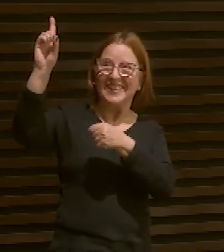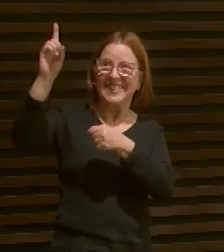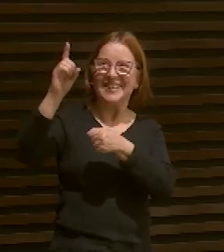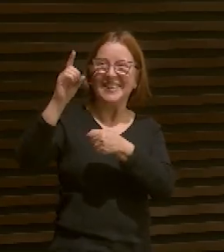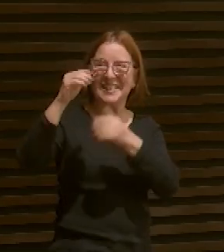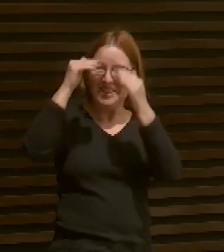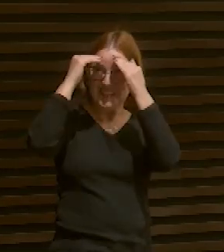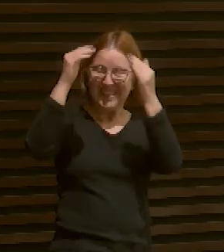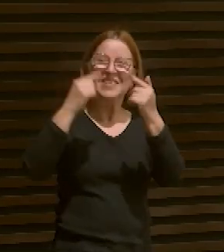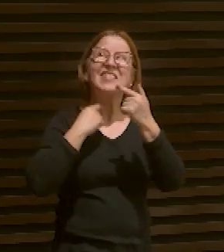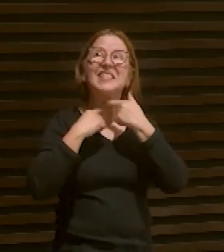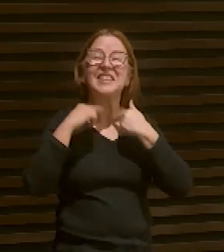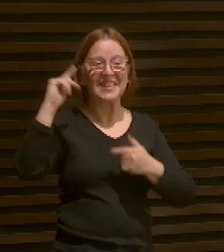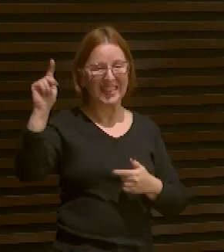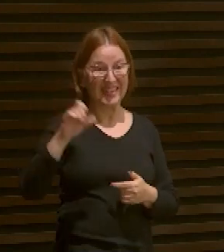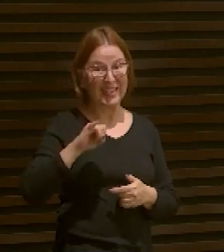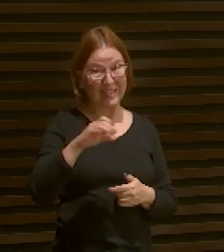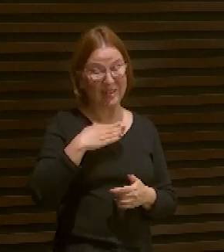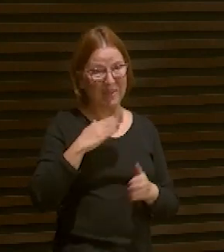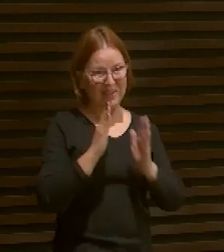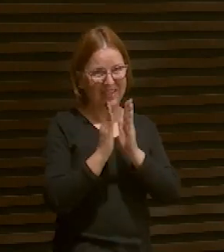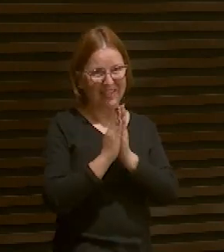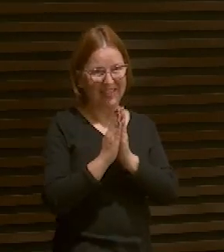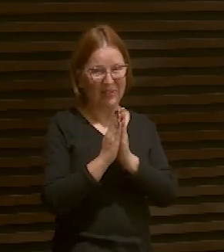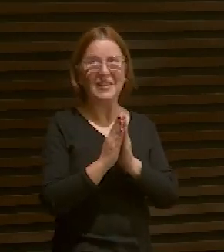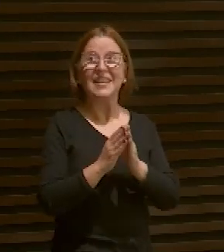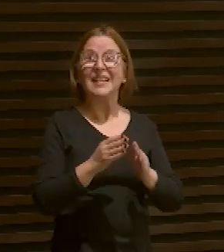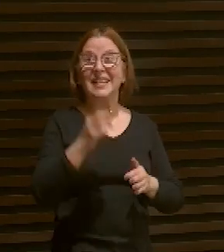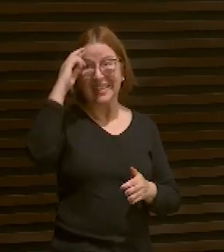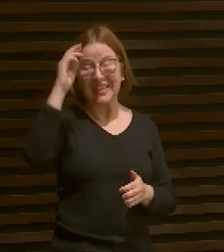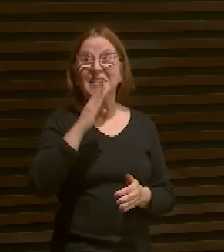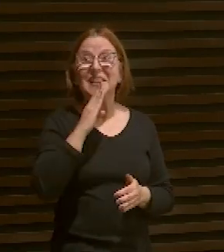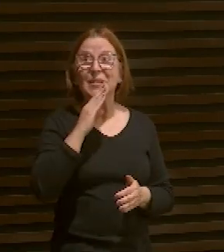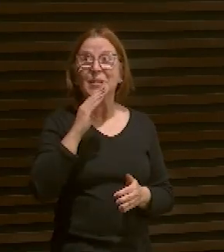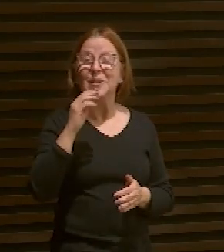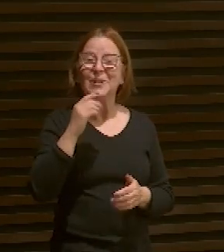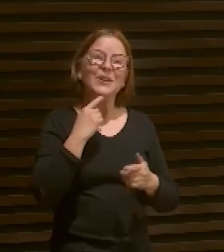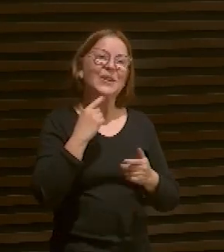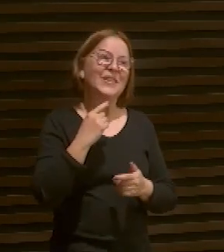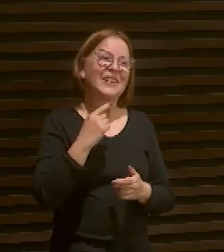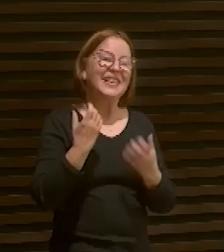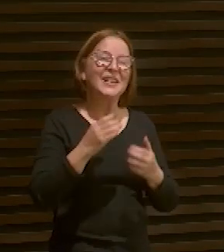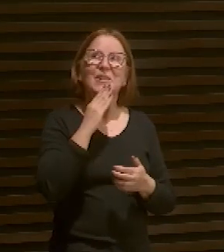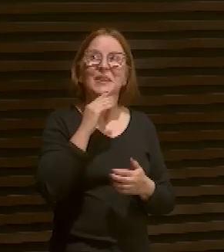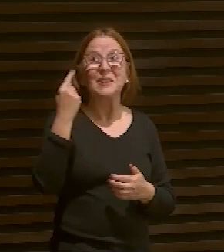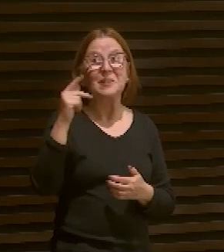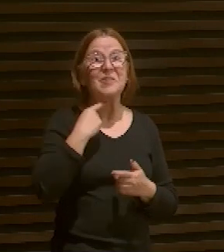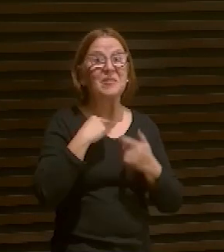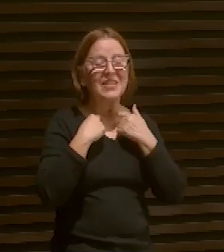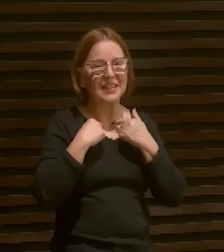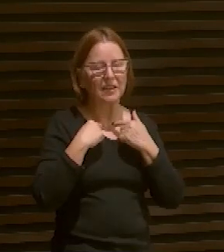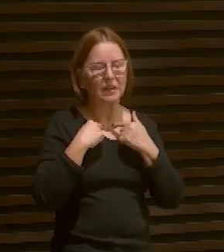oração é, Senhor, eu quero conhecer a tua vontade para que a minha vontade seja igual à sua, então quem nos separará